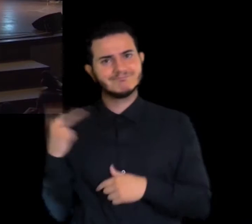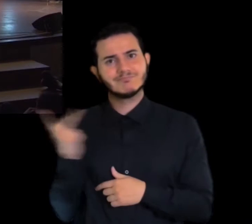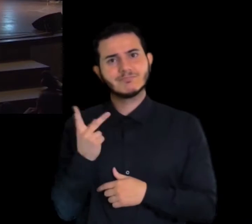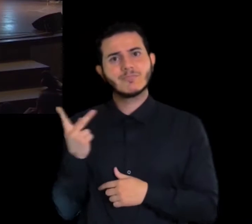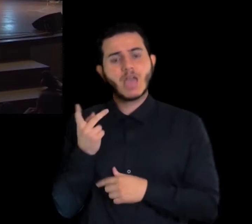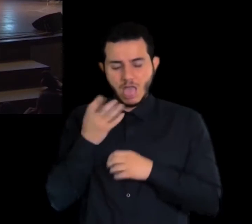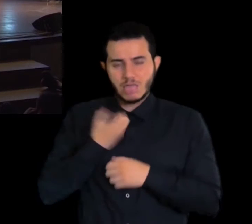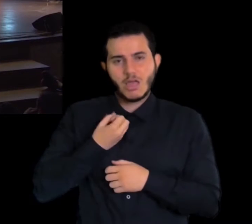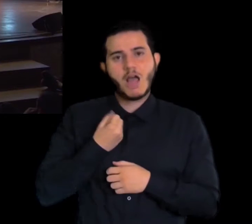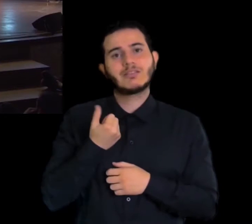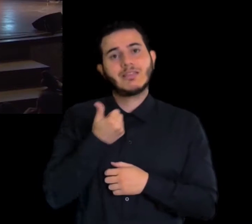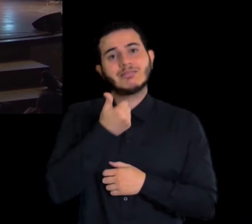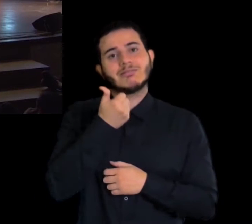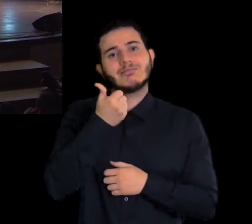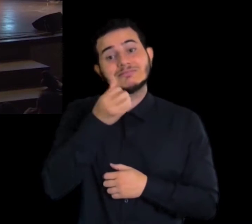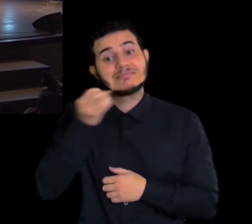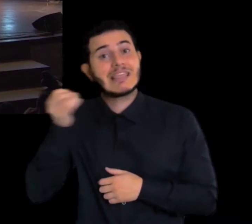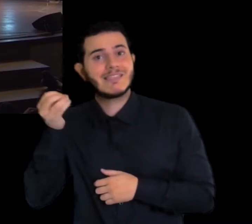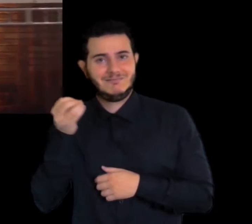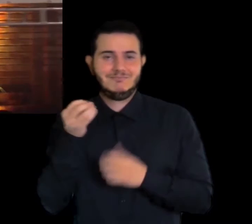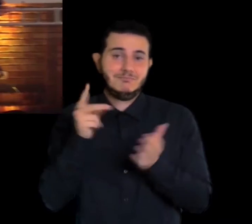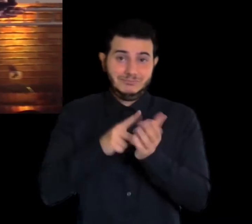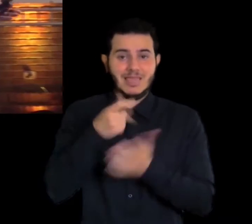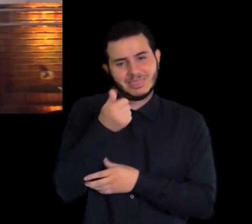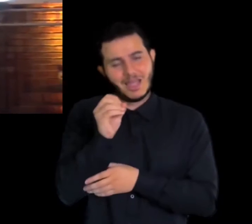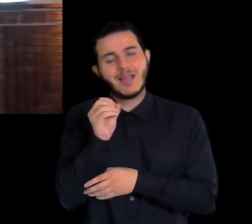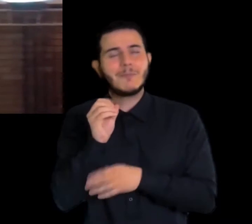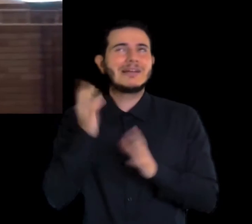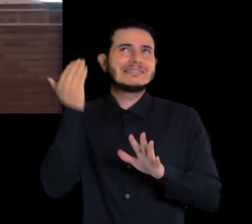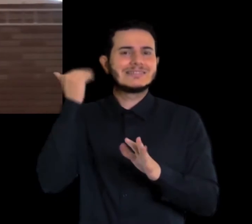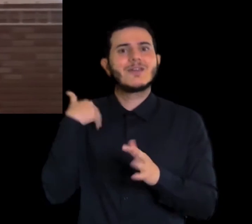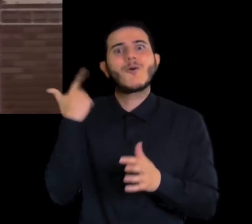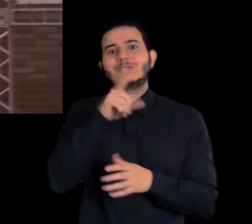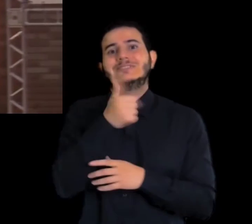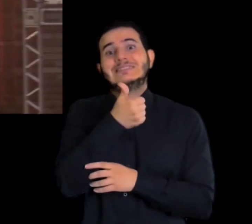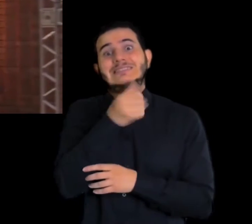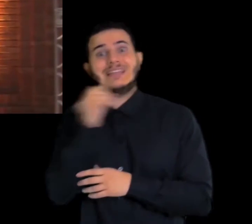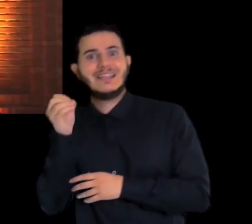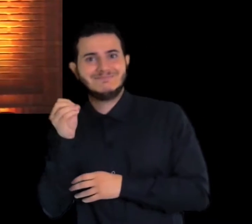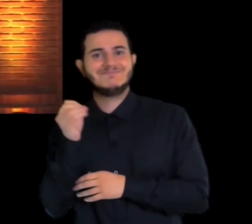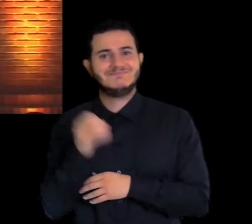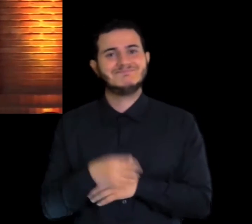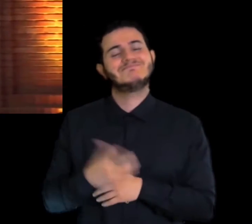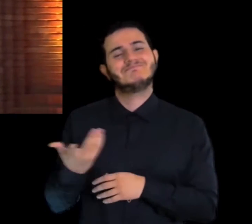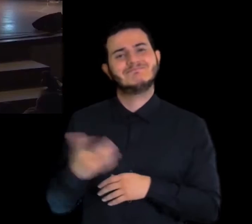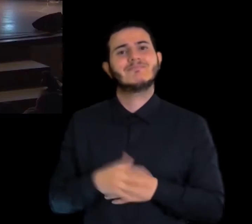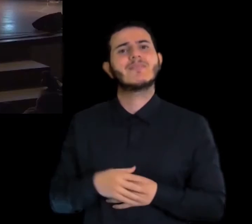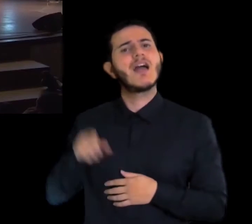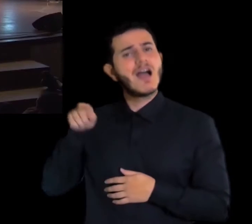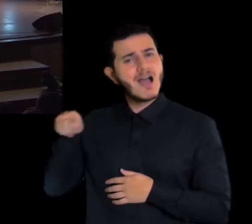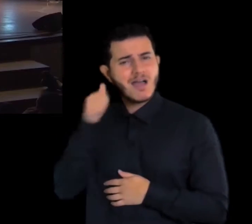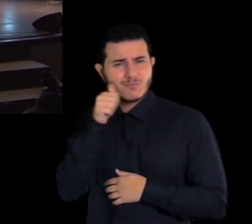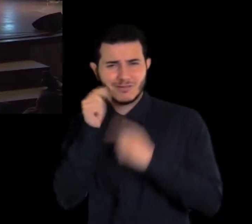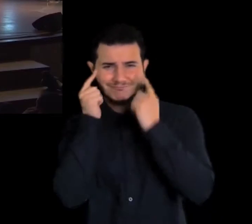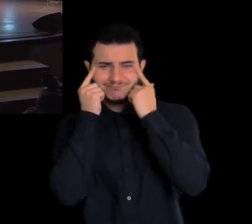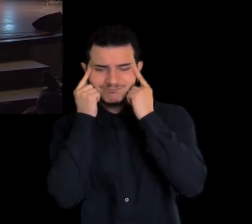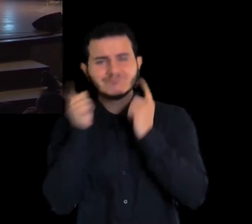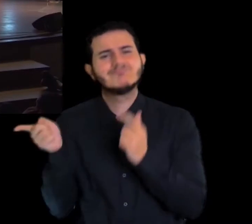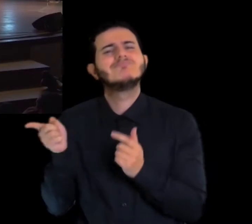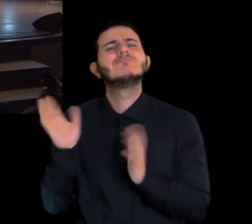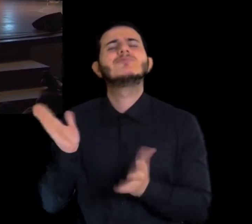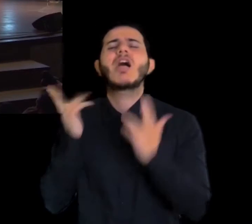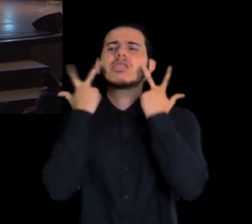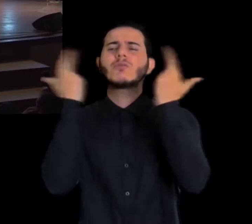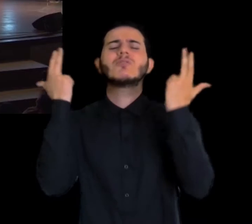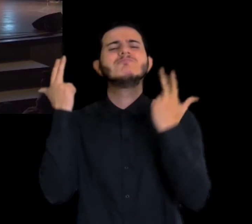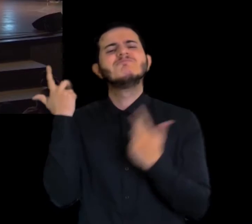10. Acertamos, não era 10, era 100, porque foram todas, eu acertei todas. Ela talvez tivesse talento para aquilo, eu